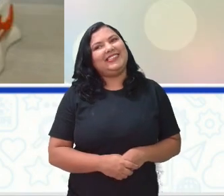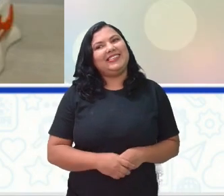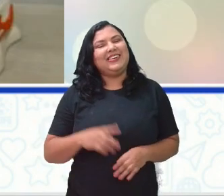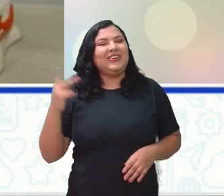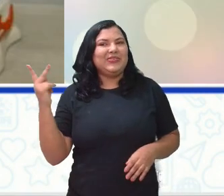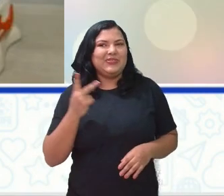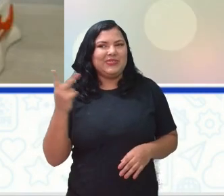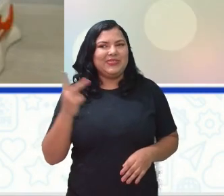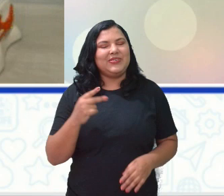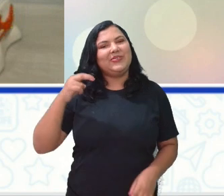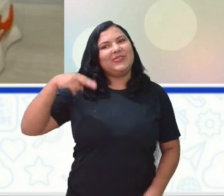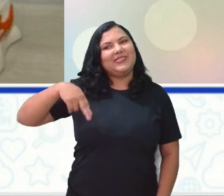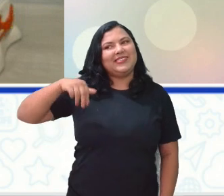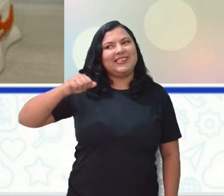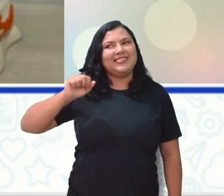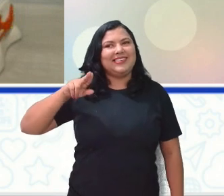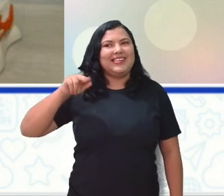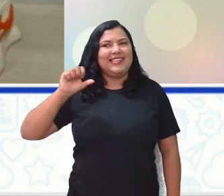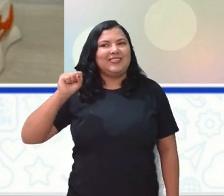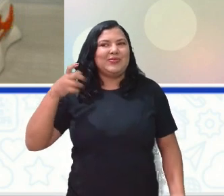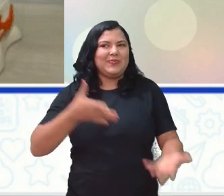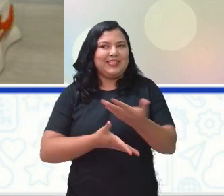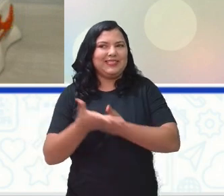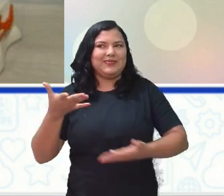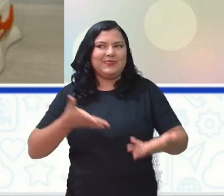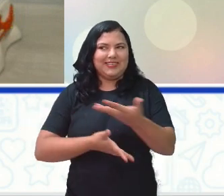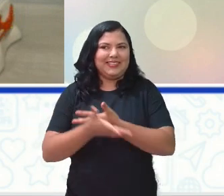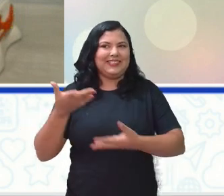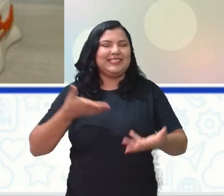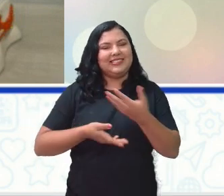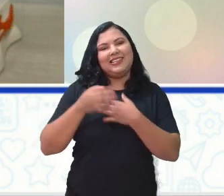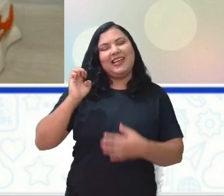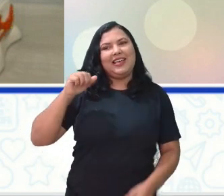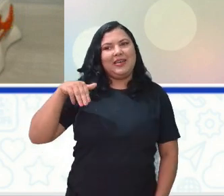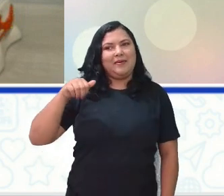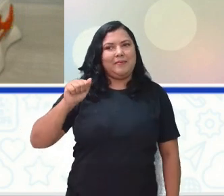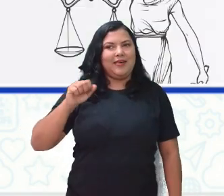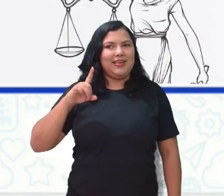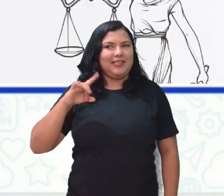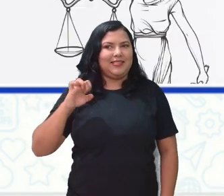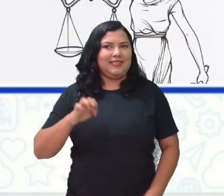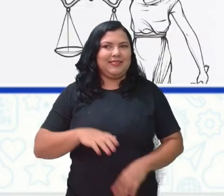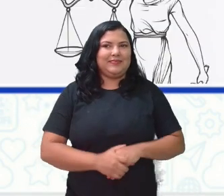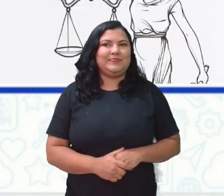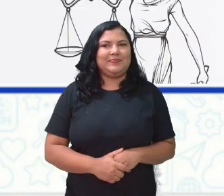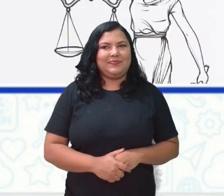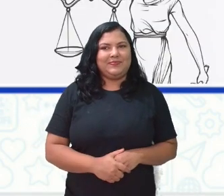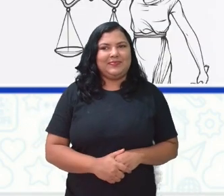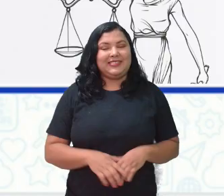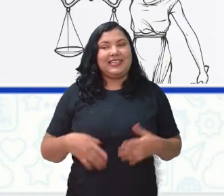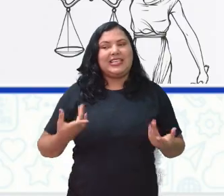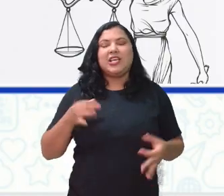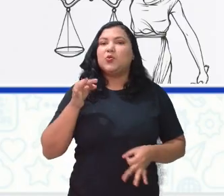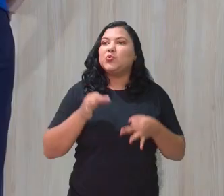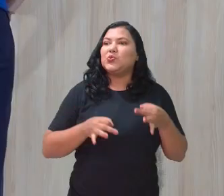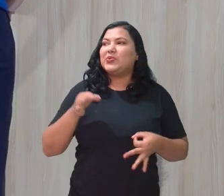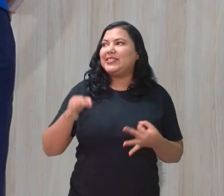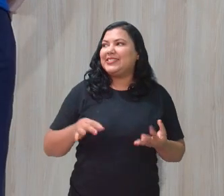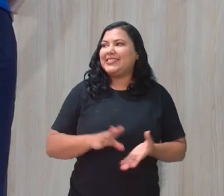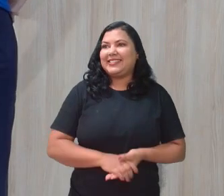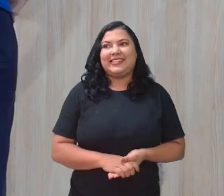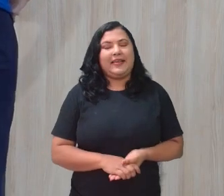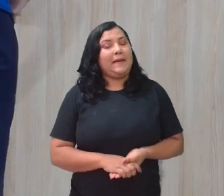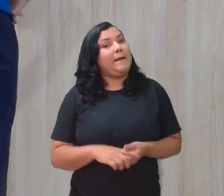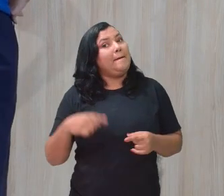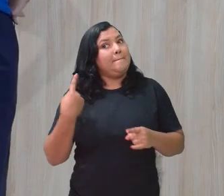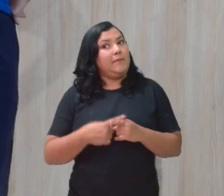são os nossos naus aqui, né, da EMAD, da Escola Digital. E o juiz ou a juíza? Porque